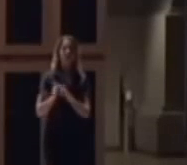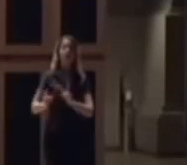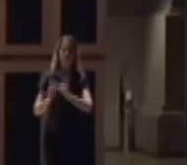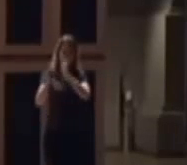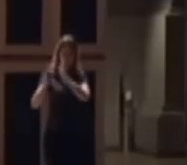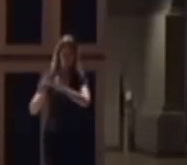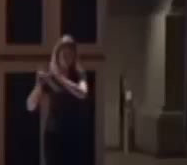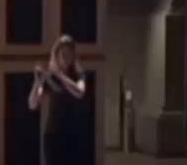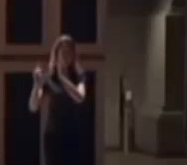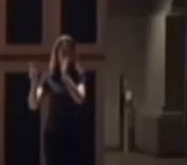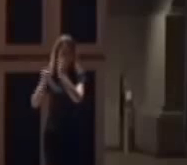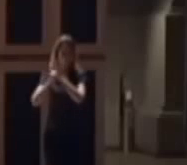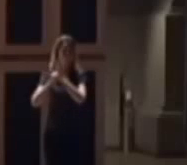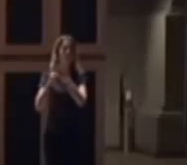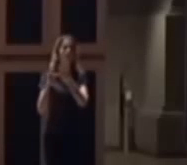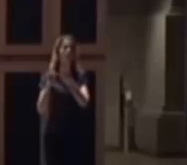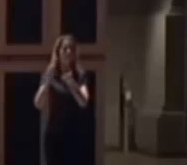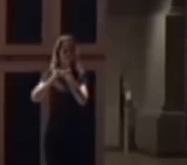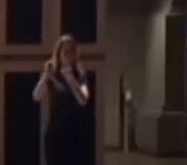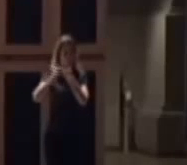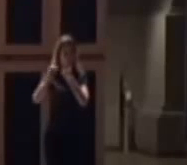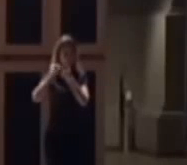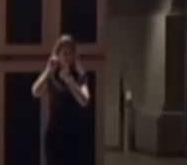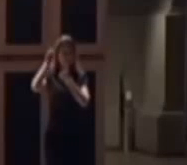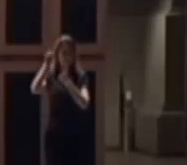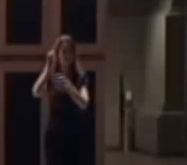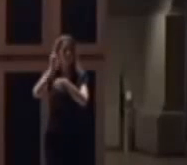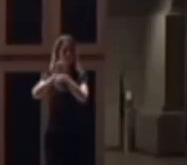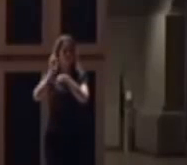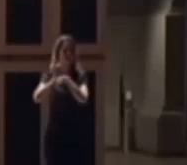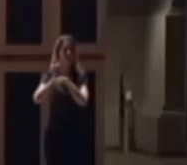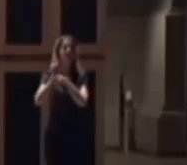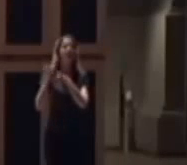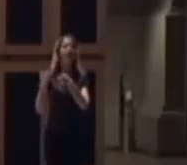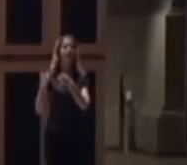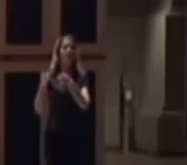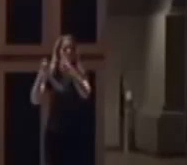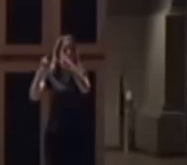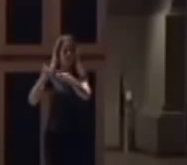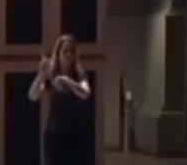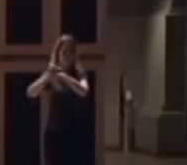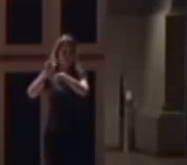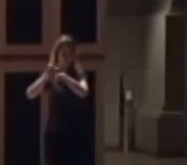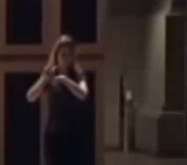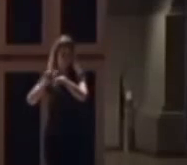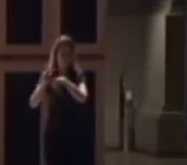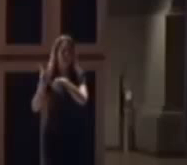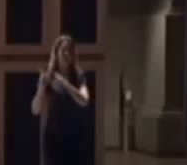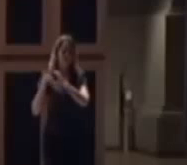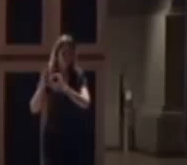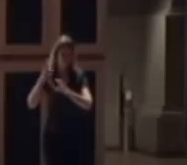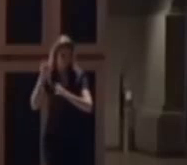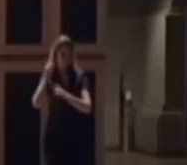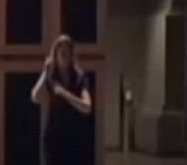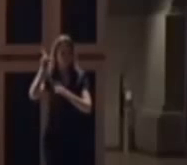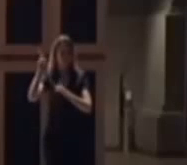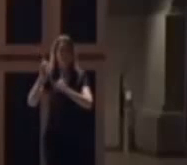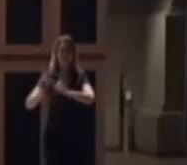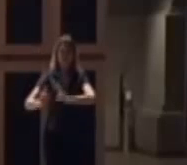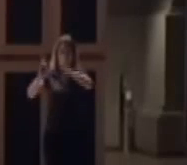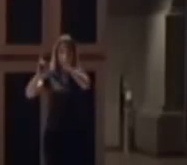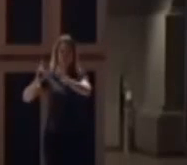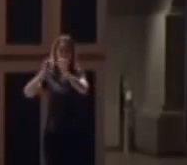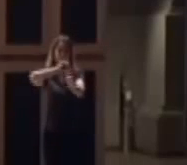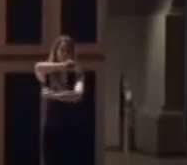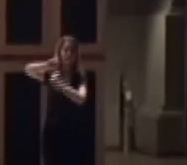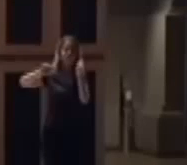das secretarias do Estado que estão na Praça da Liberdade. Com a criação da cidade administrativa, esses prédios todos foram transformados em